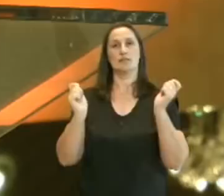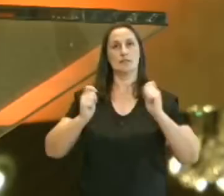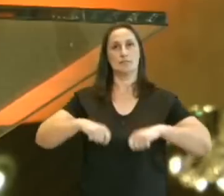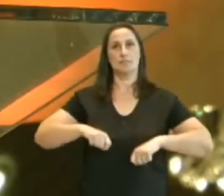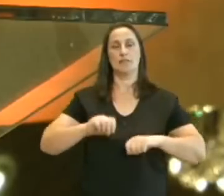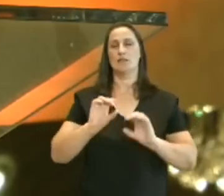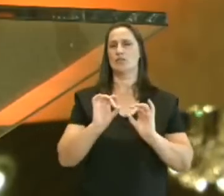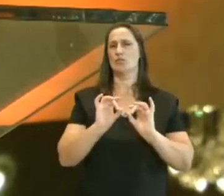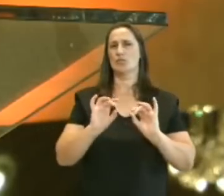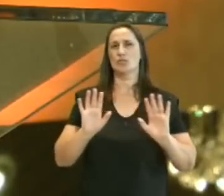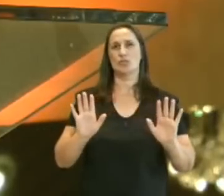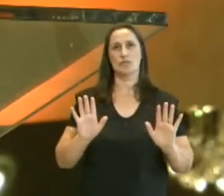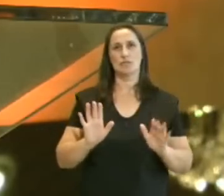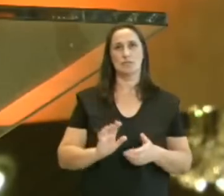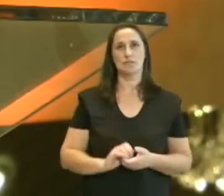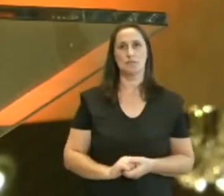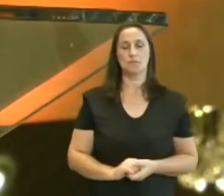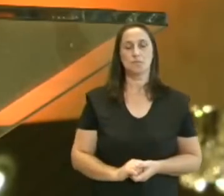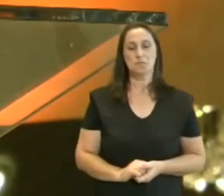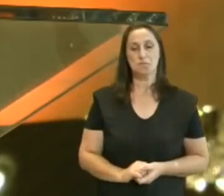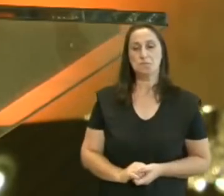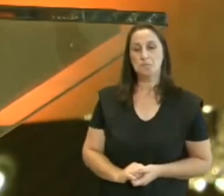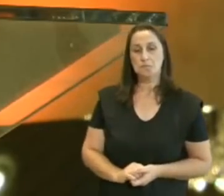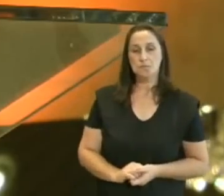ajudar a descobrir e reconhecer.